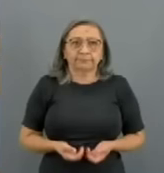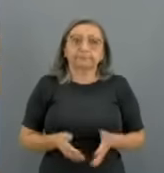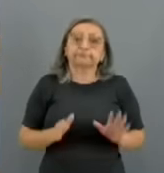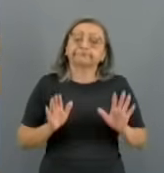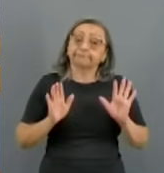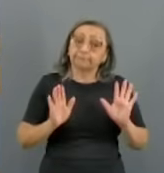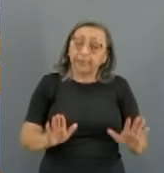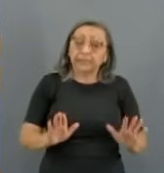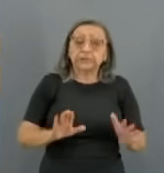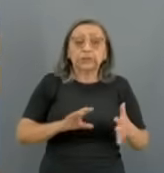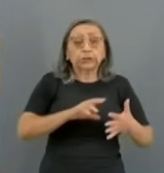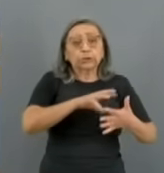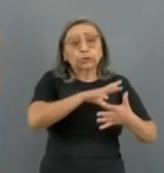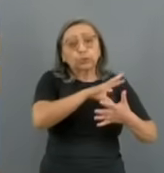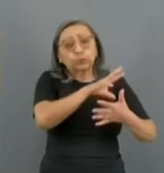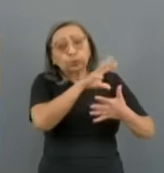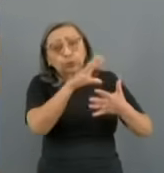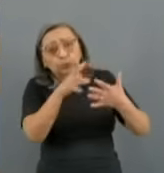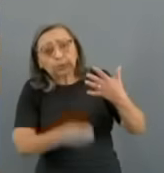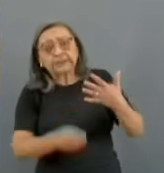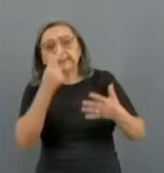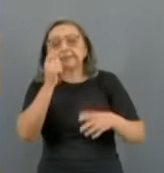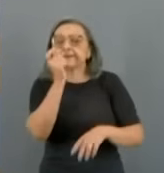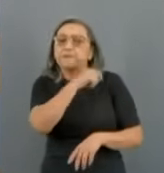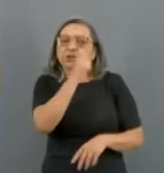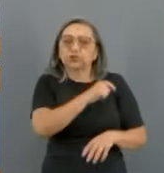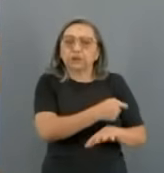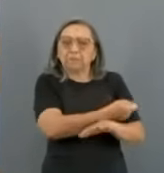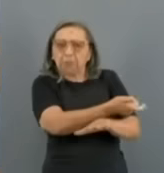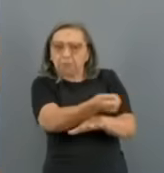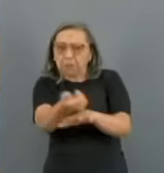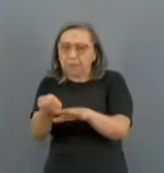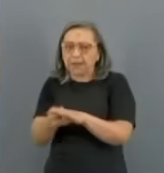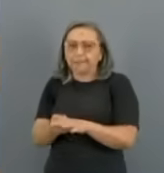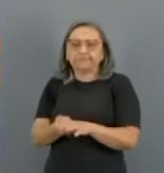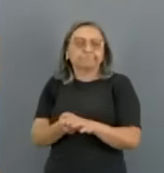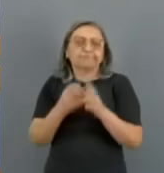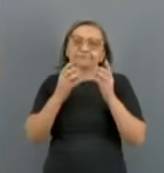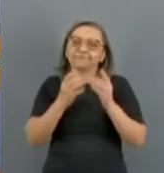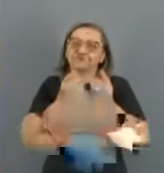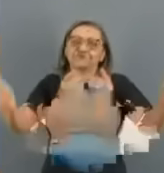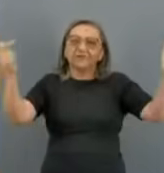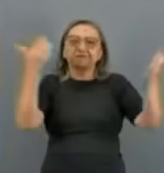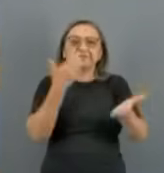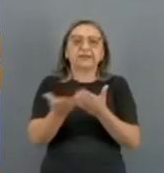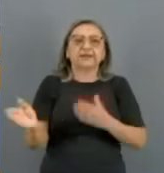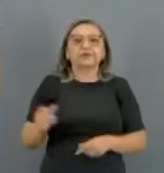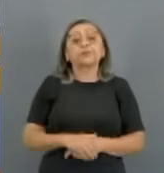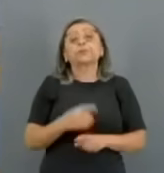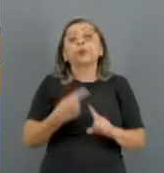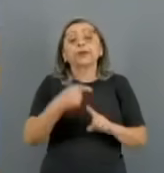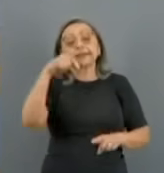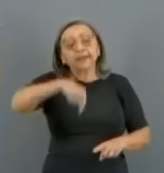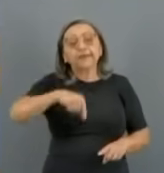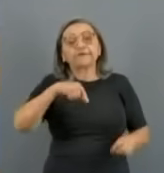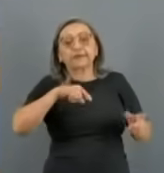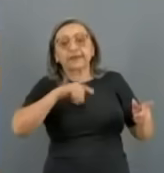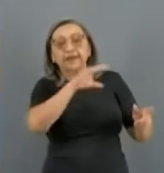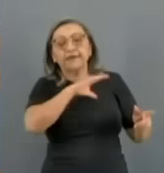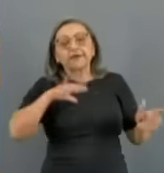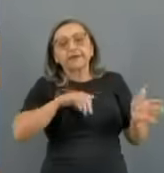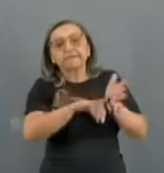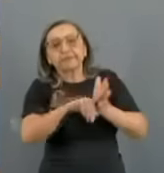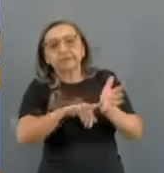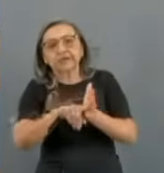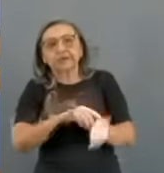Mas todas essas fake news foram derrotadas graças à investigação. E aqui